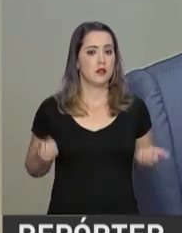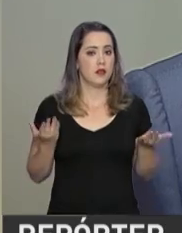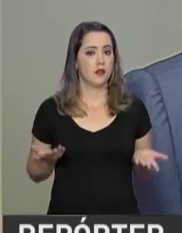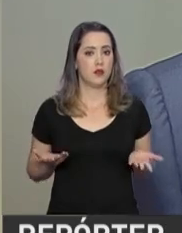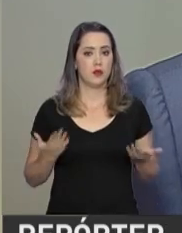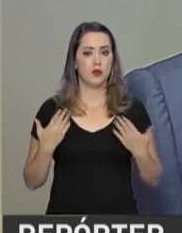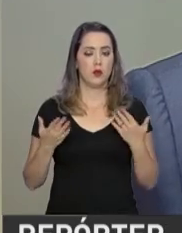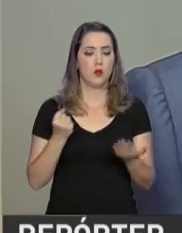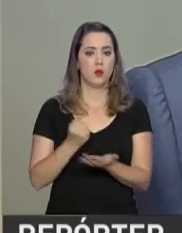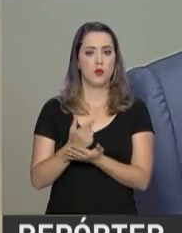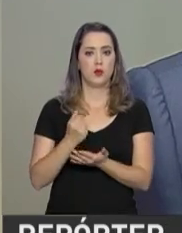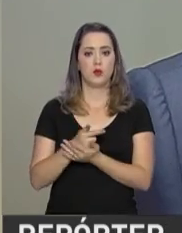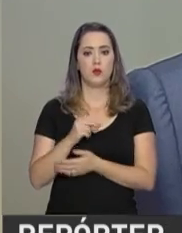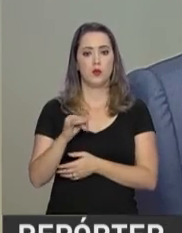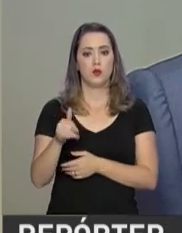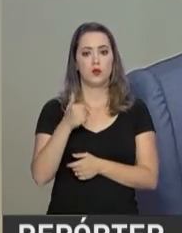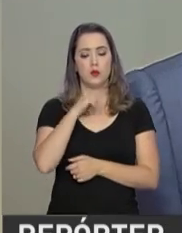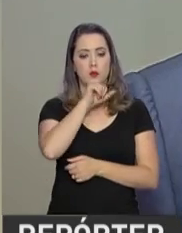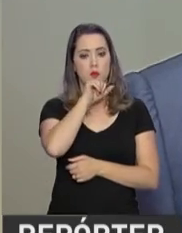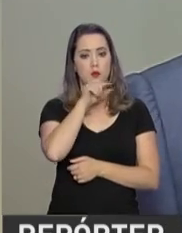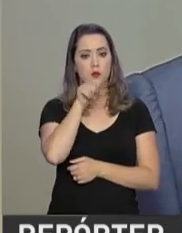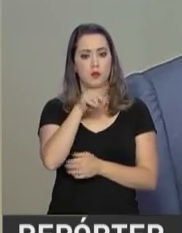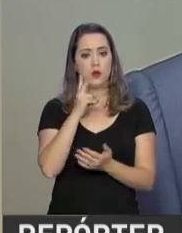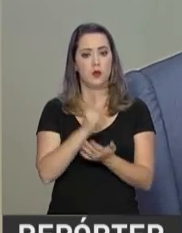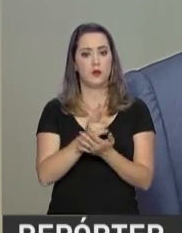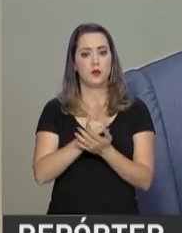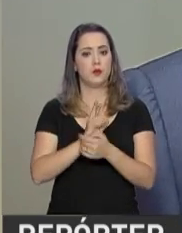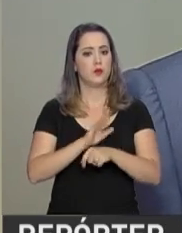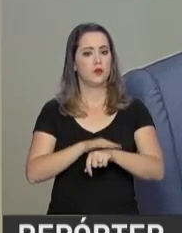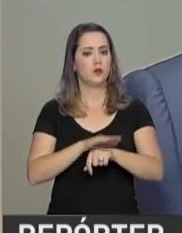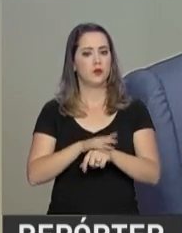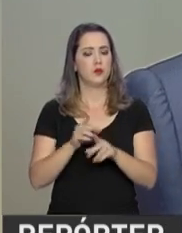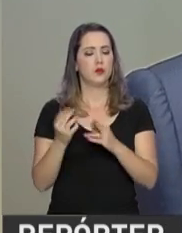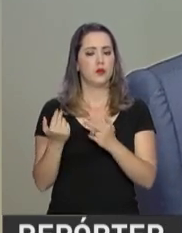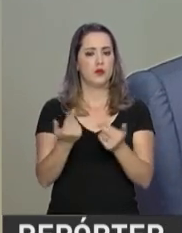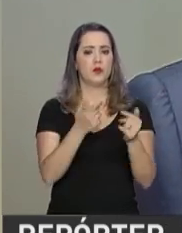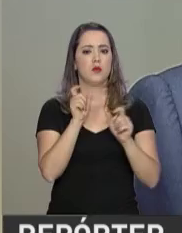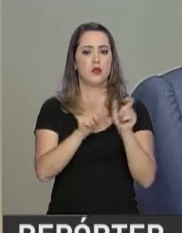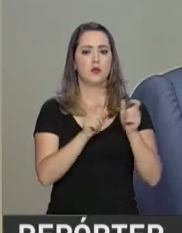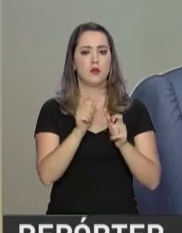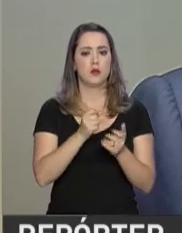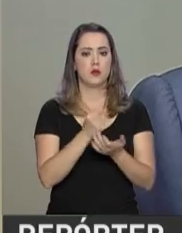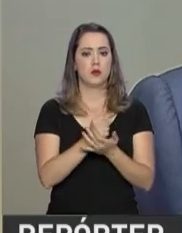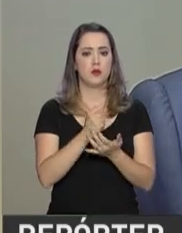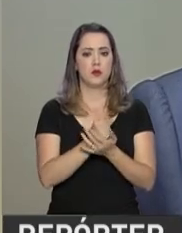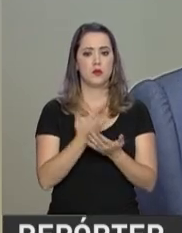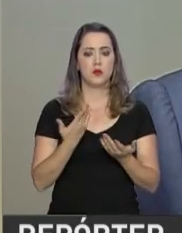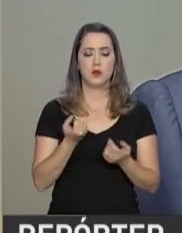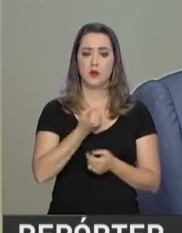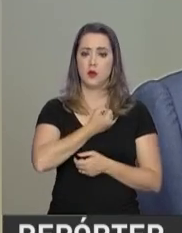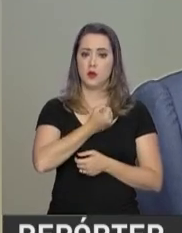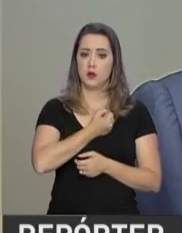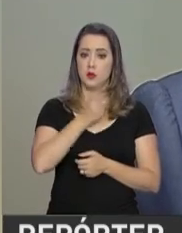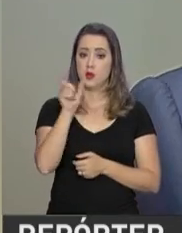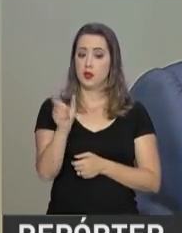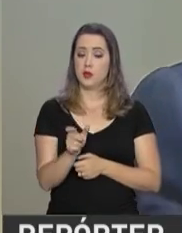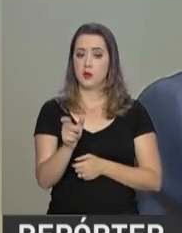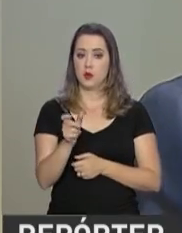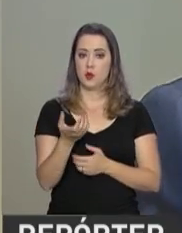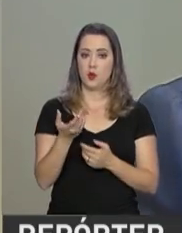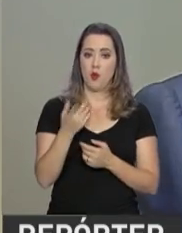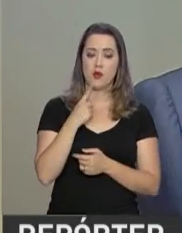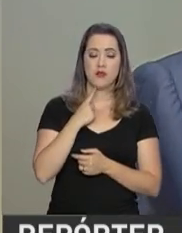compras de dia das mães e ao mesmo tempo fizemos isso com os consumidores os dados dos consumidores o